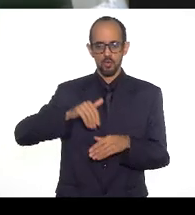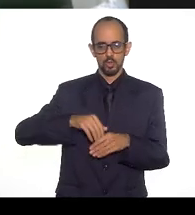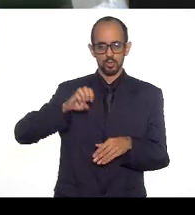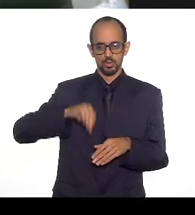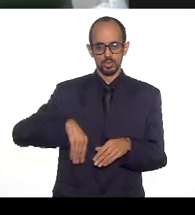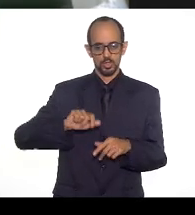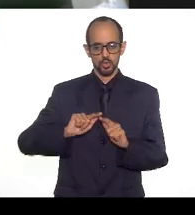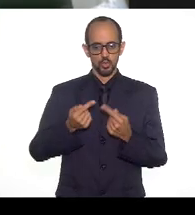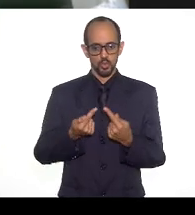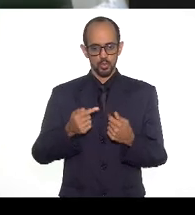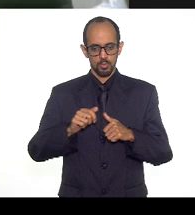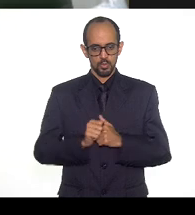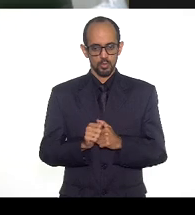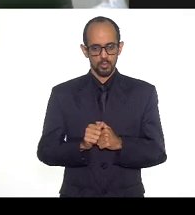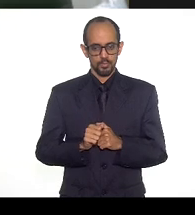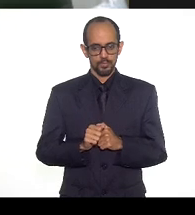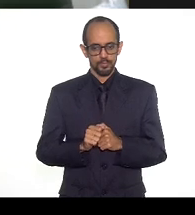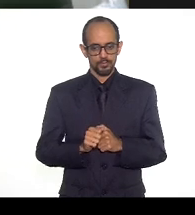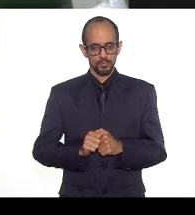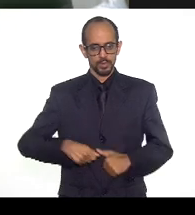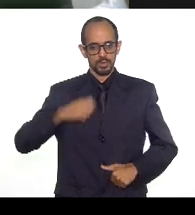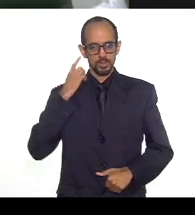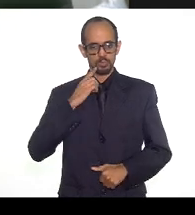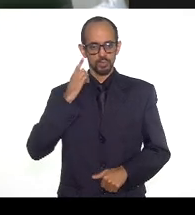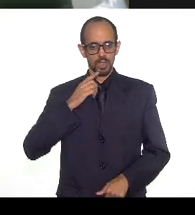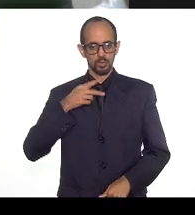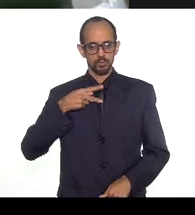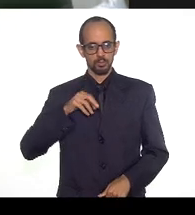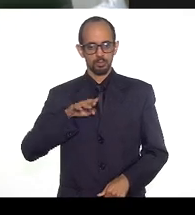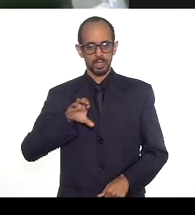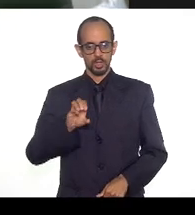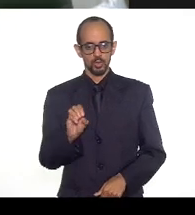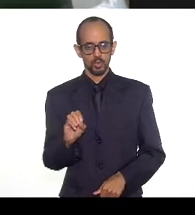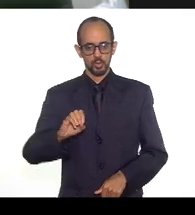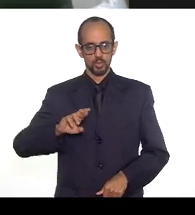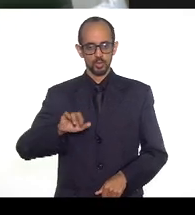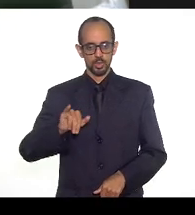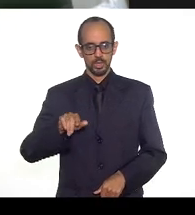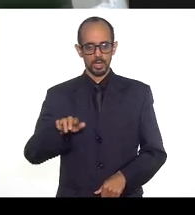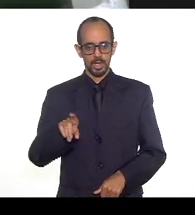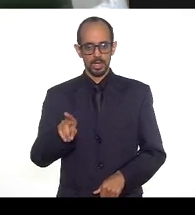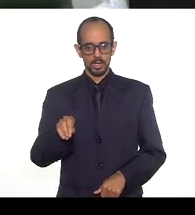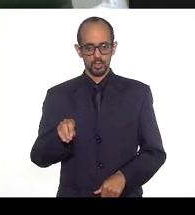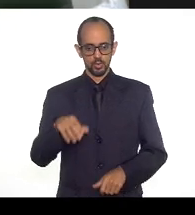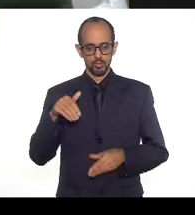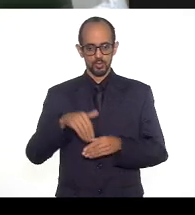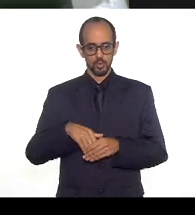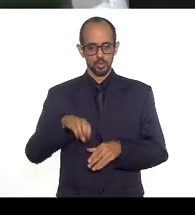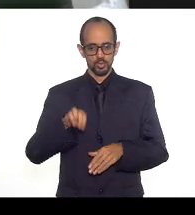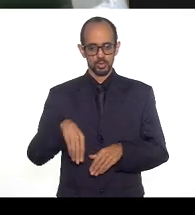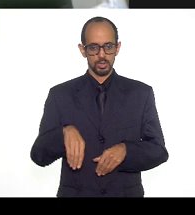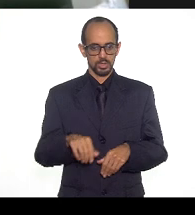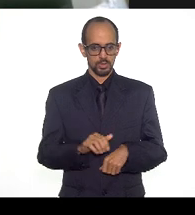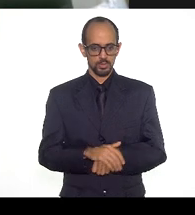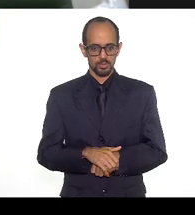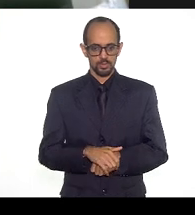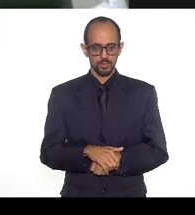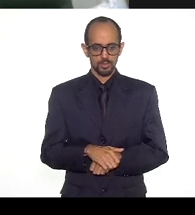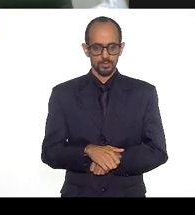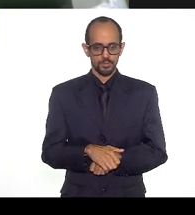grupo. Deputado Pedro Ricardo. Deputado Pedro Ricardo votou sim no grupo.